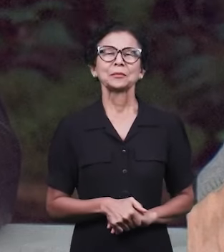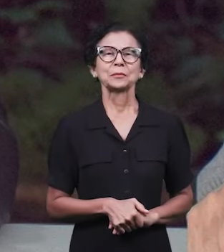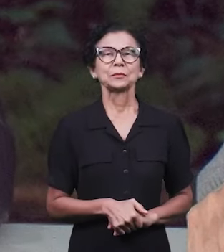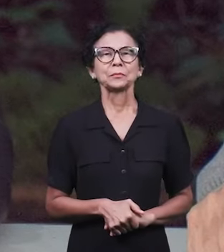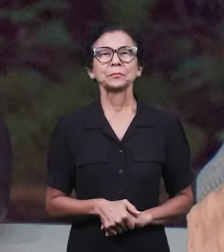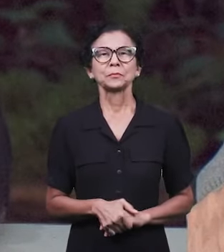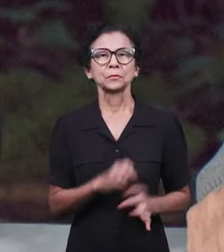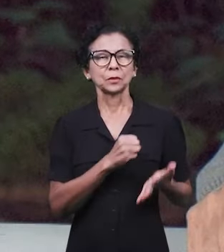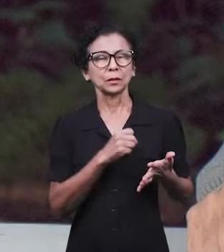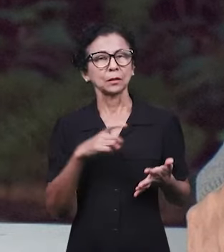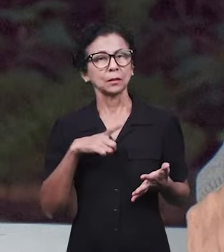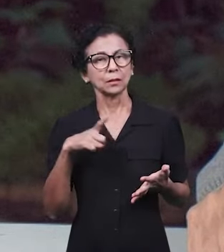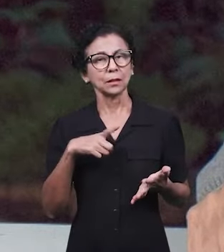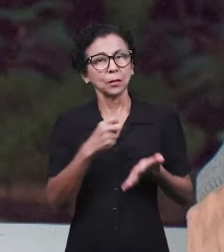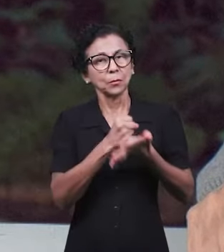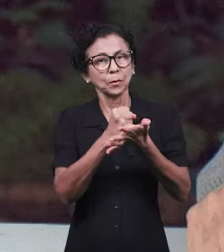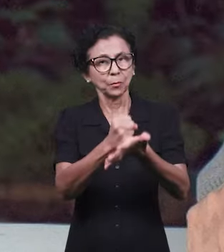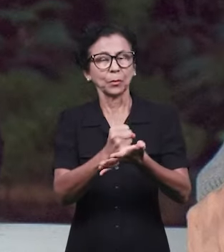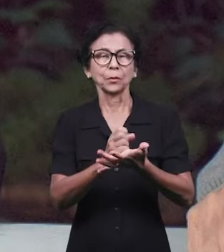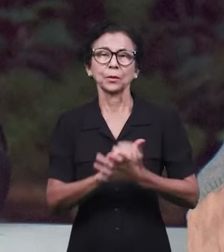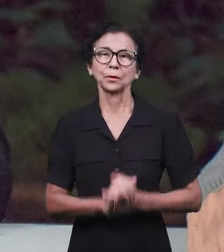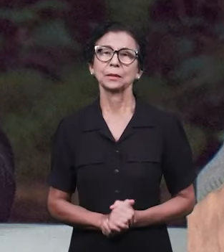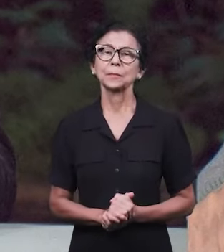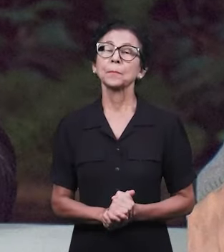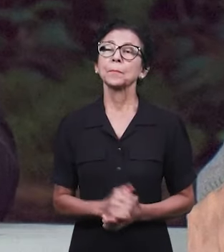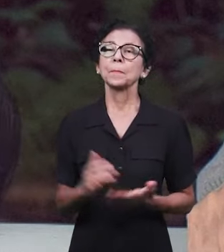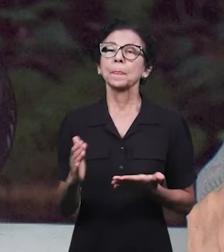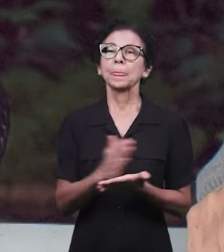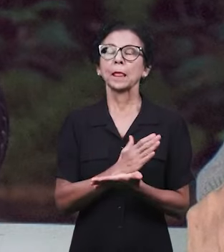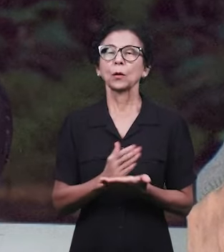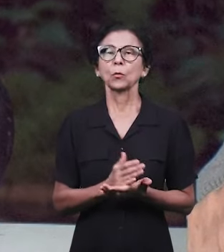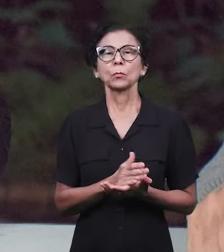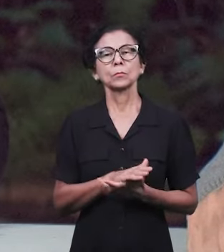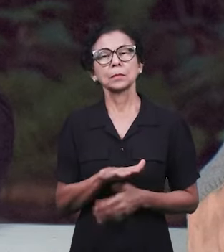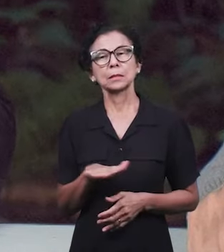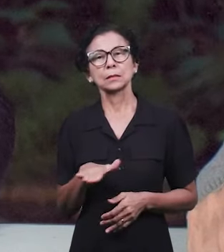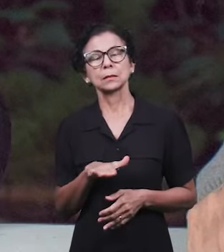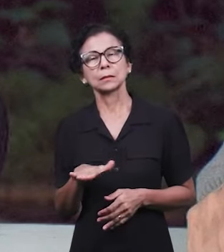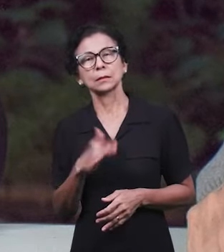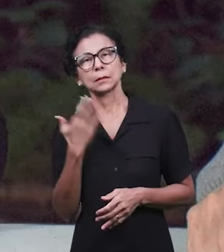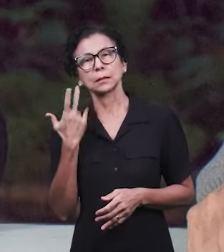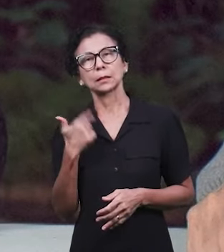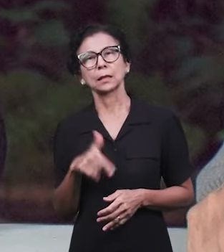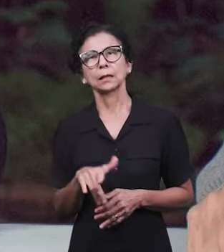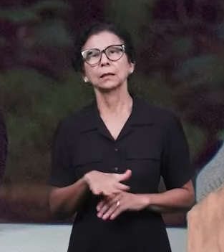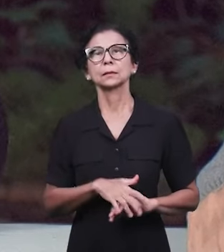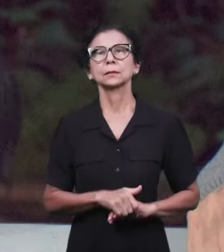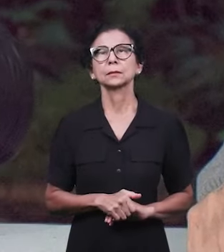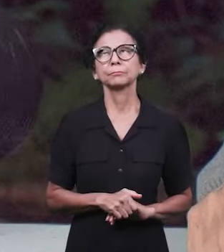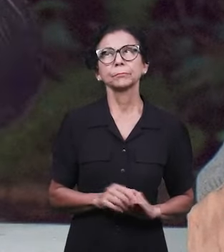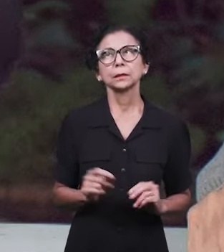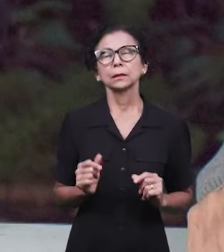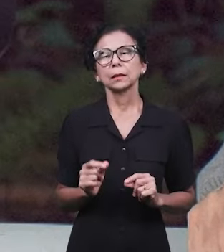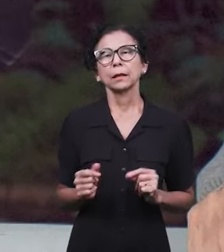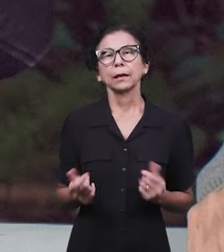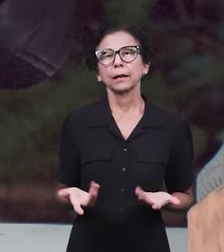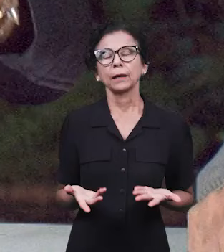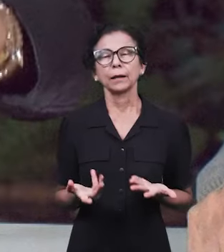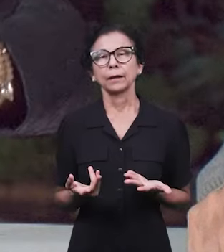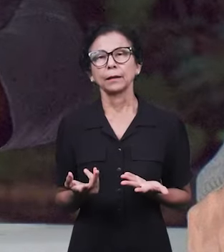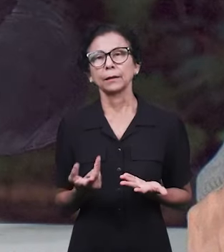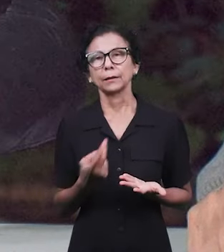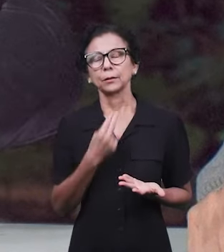estar comunicando, e às vezes ela está sim a professora de mediação. Na terceira figura, né, na imagem, nós já vemos as